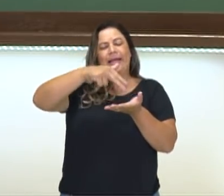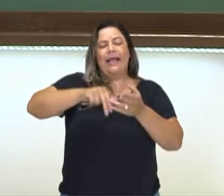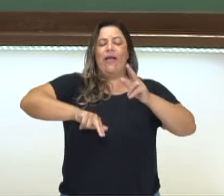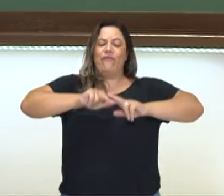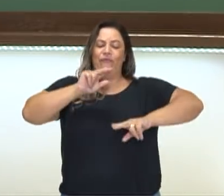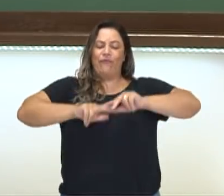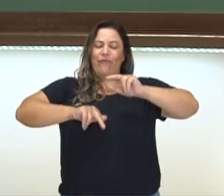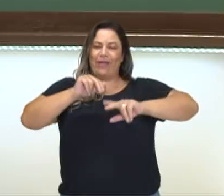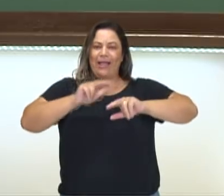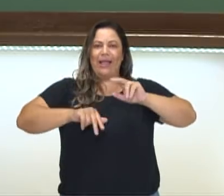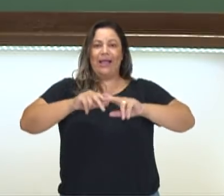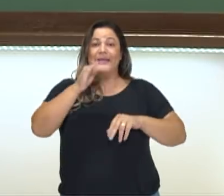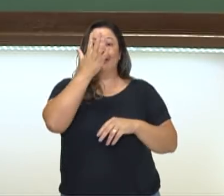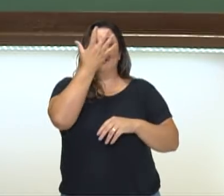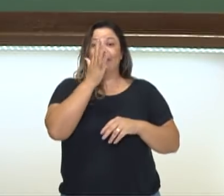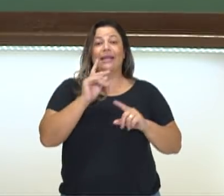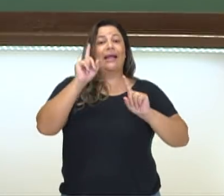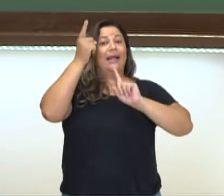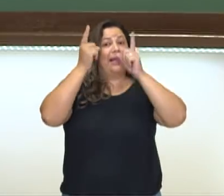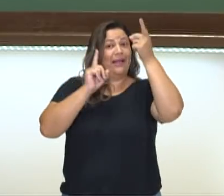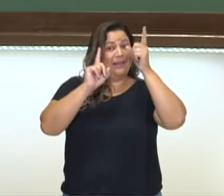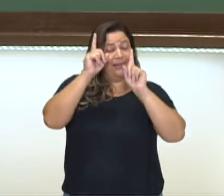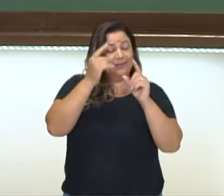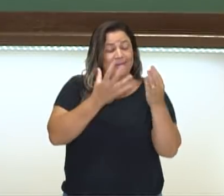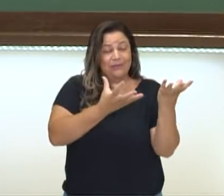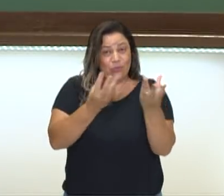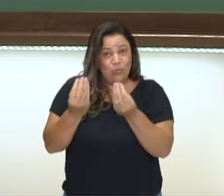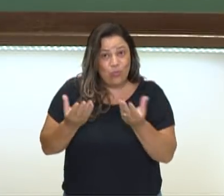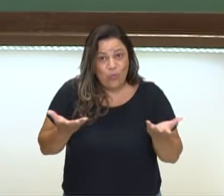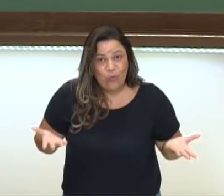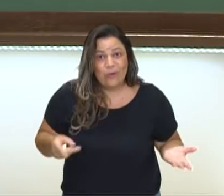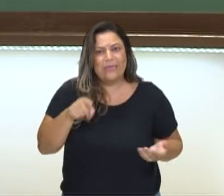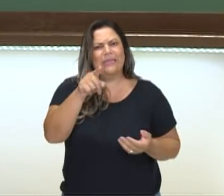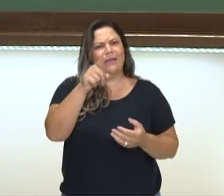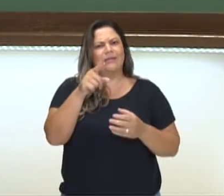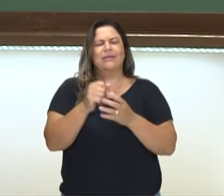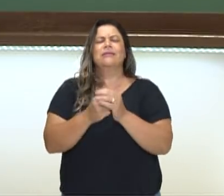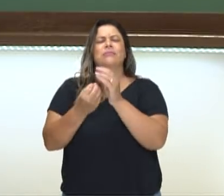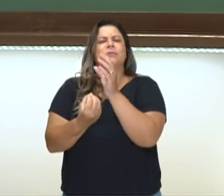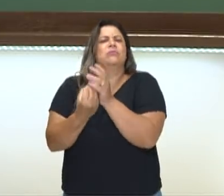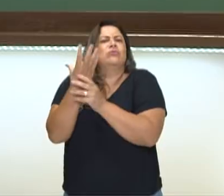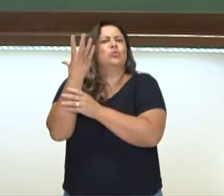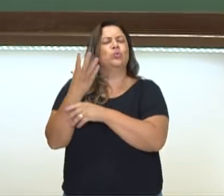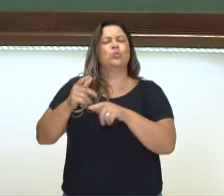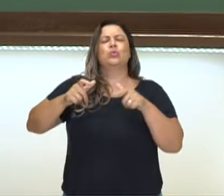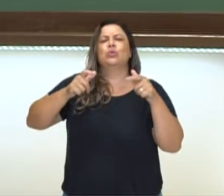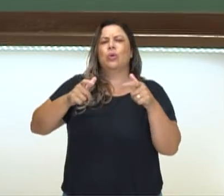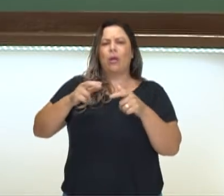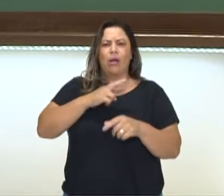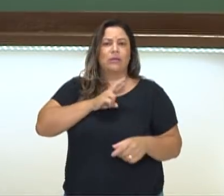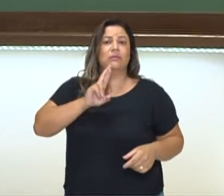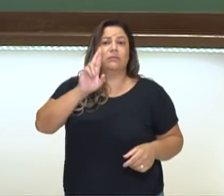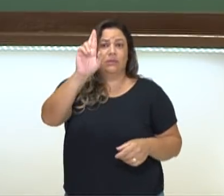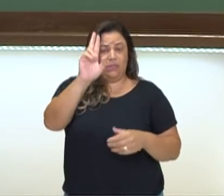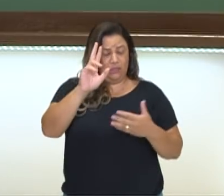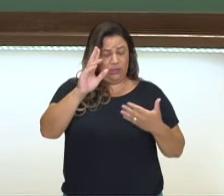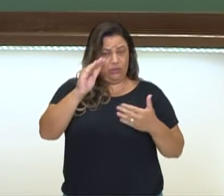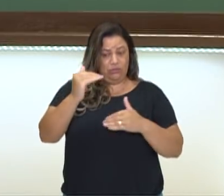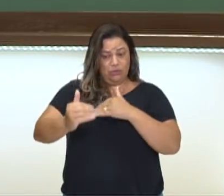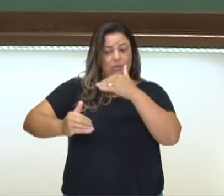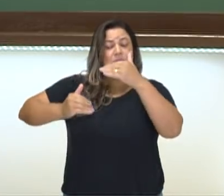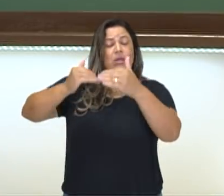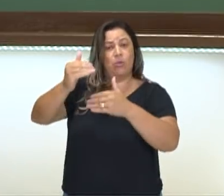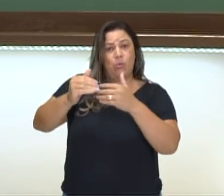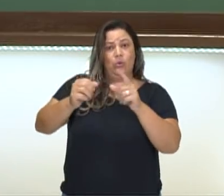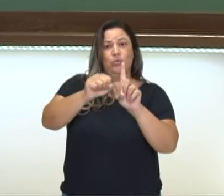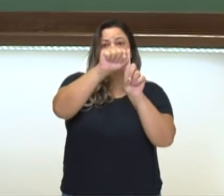junina, carnaval, e muitas delas, você sabia que têm origem nas religiões? Surgiram como religioso e depois tornou-se